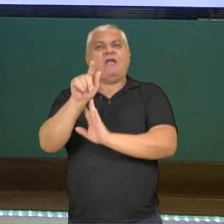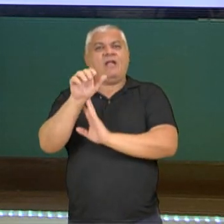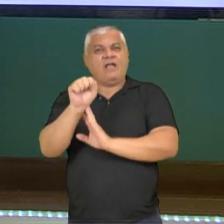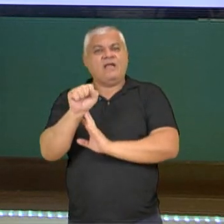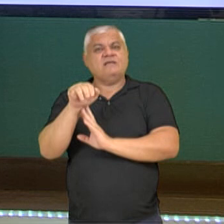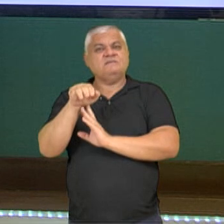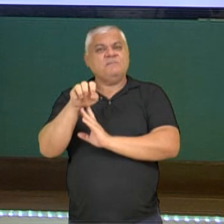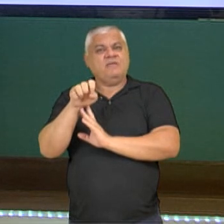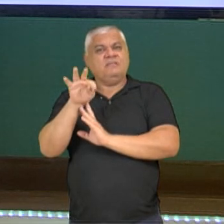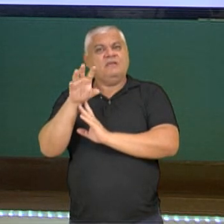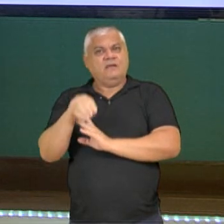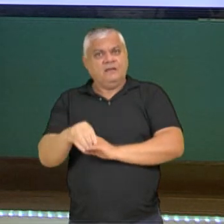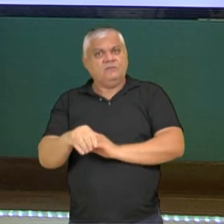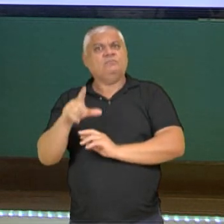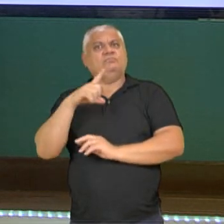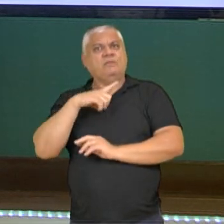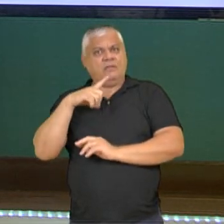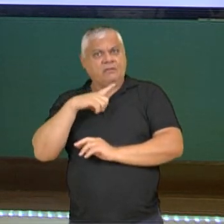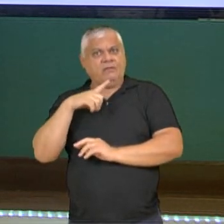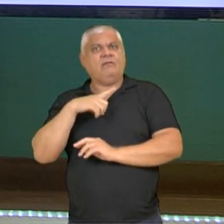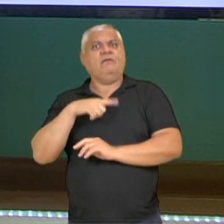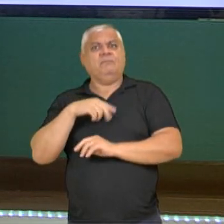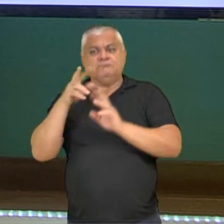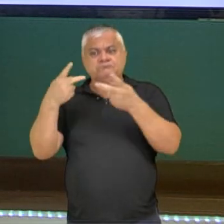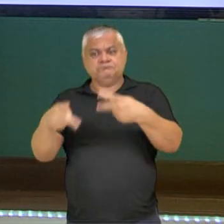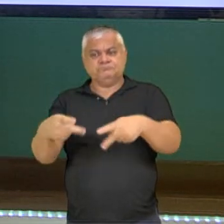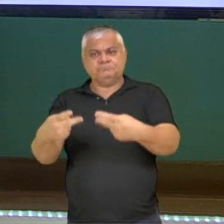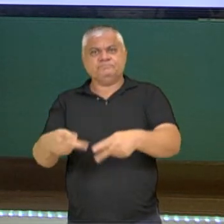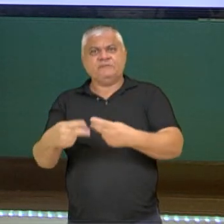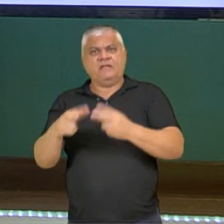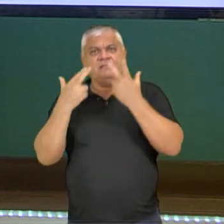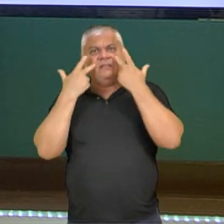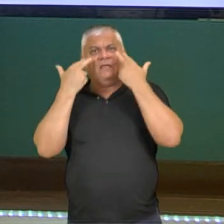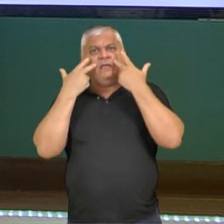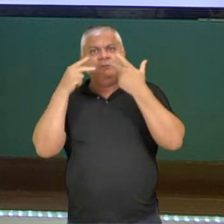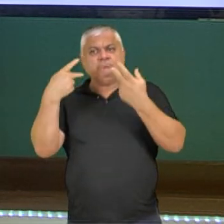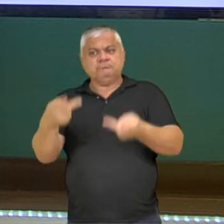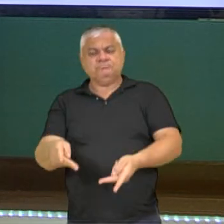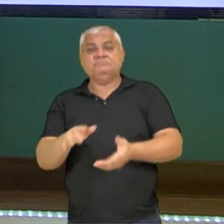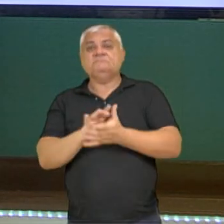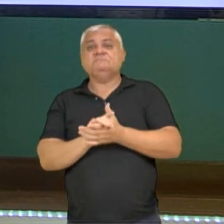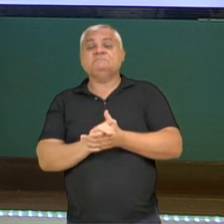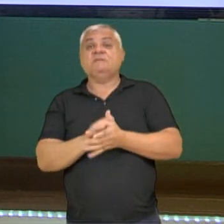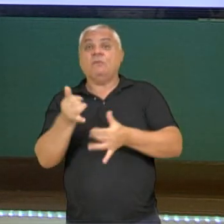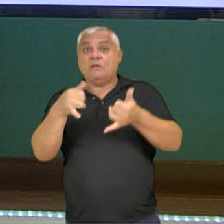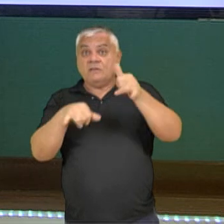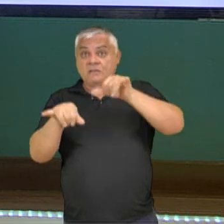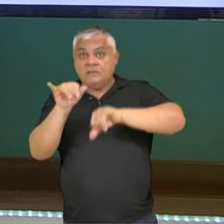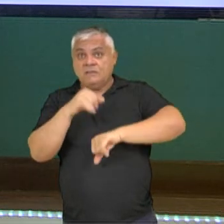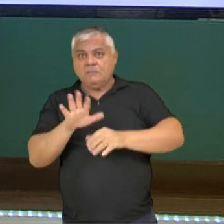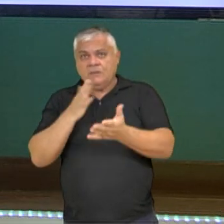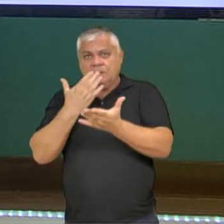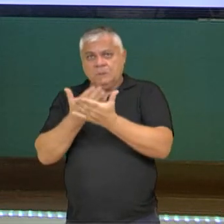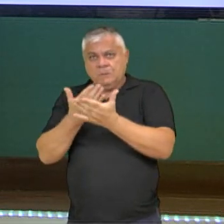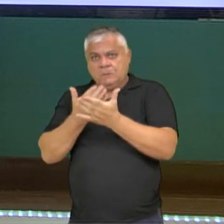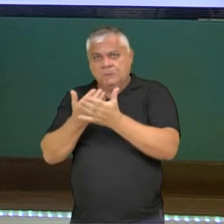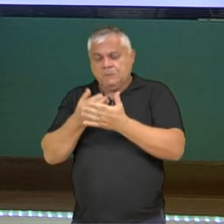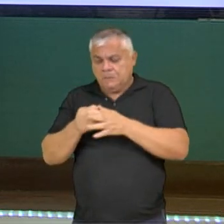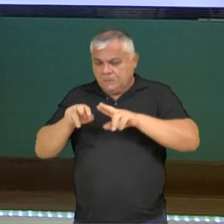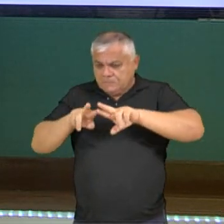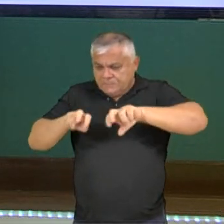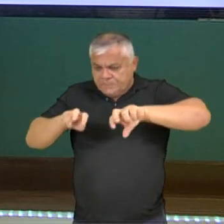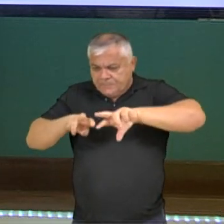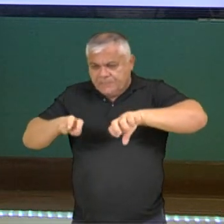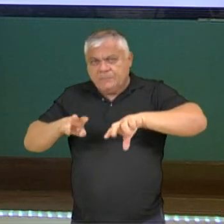até relativamente boa desse gás na natureza, e a química, por ser a ciência que estuda